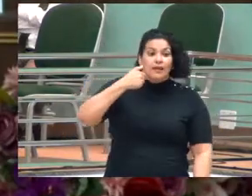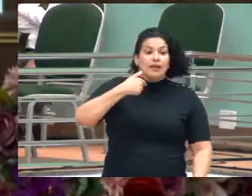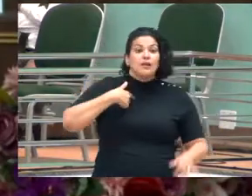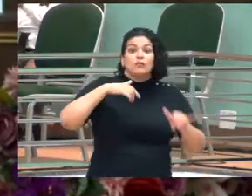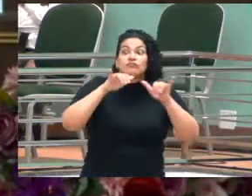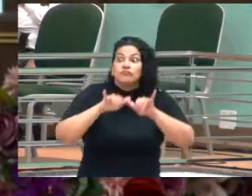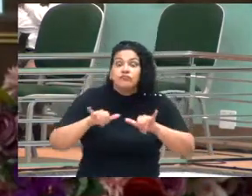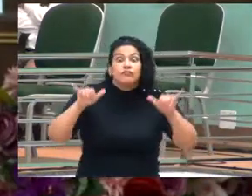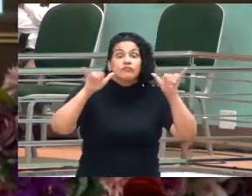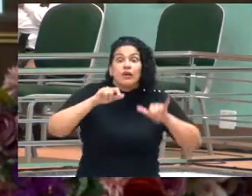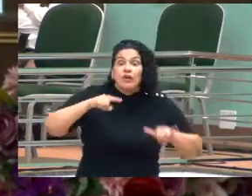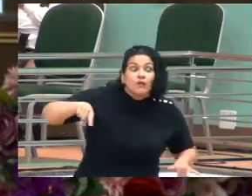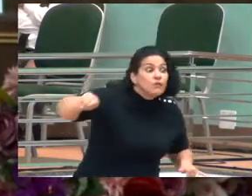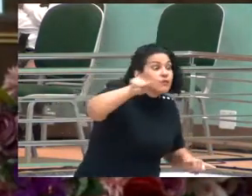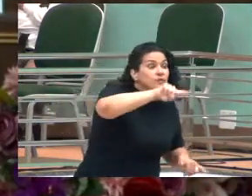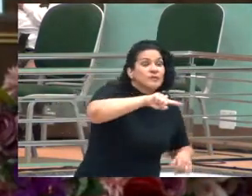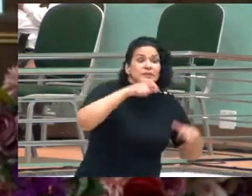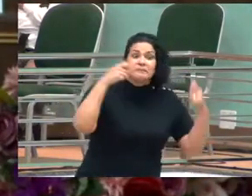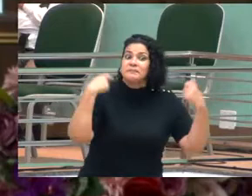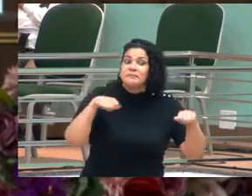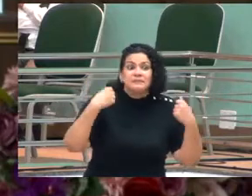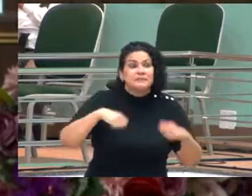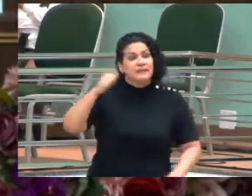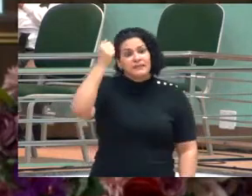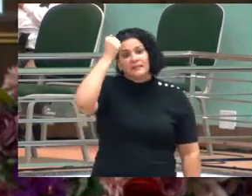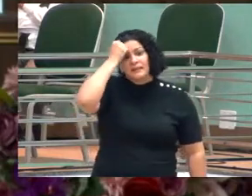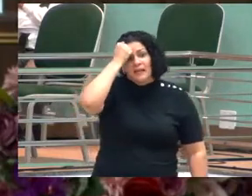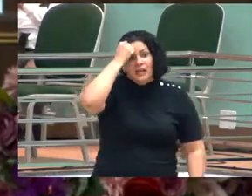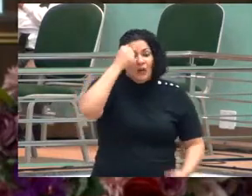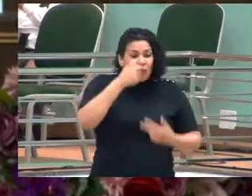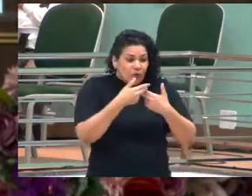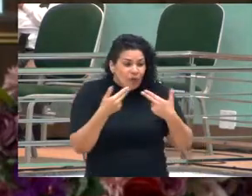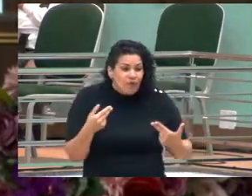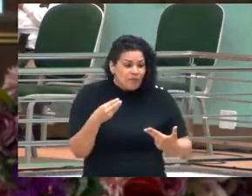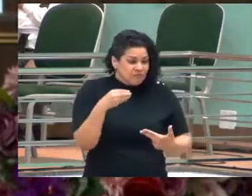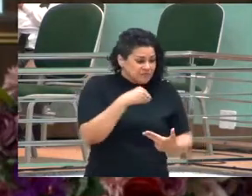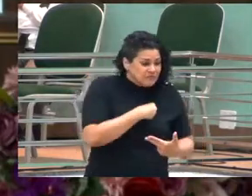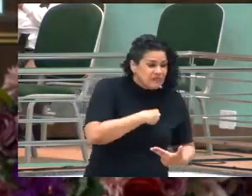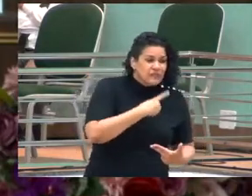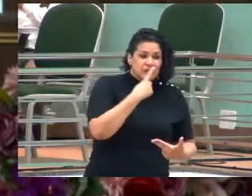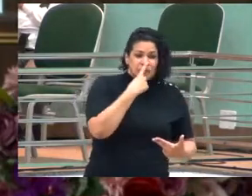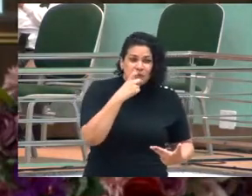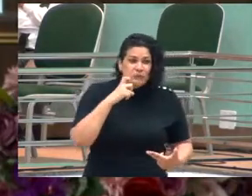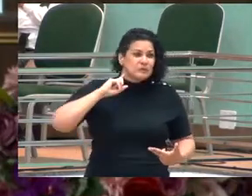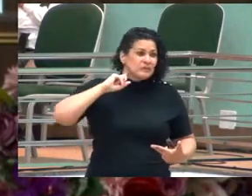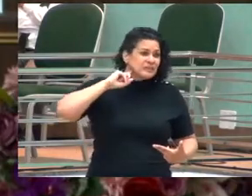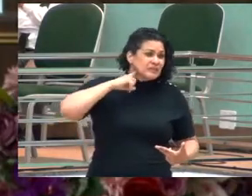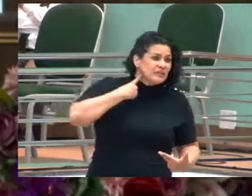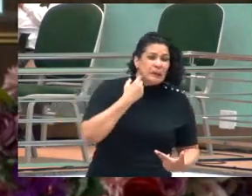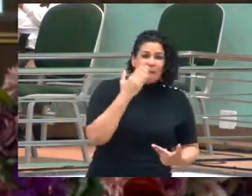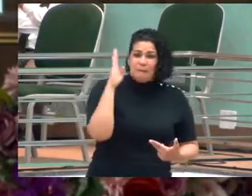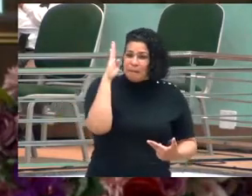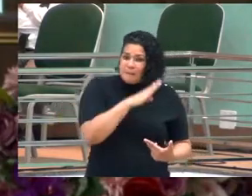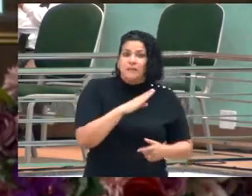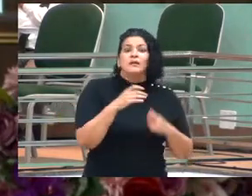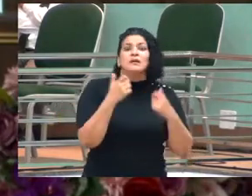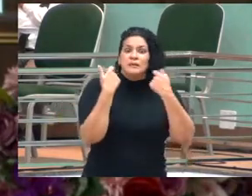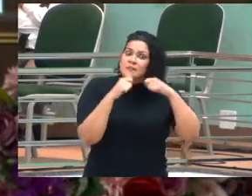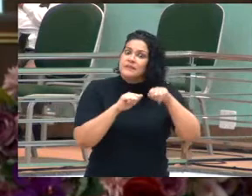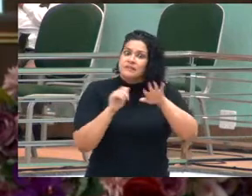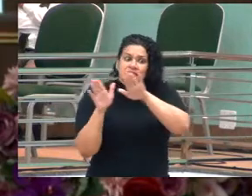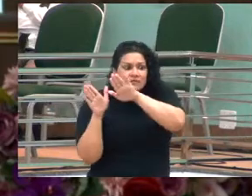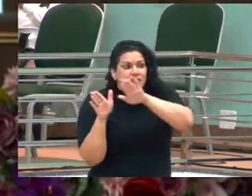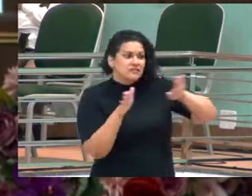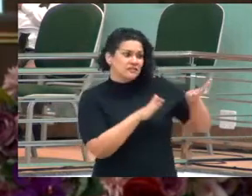aqueles homens deveriam se arrepender dos seus pecados. Que para serem salvos pela graça,